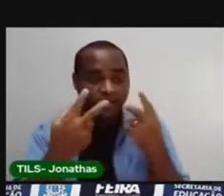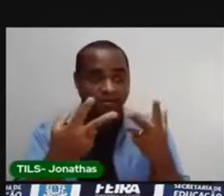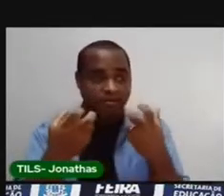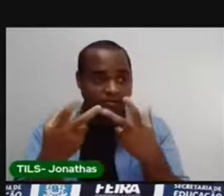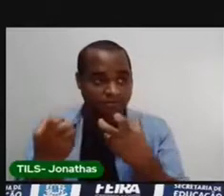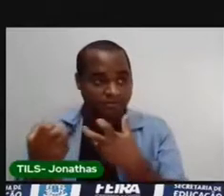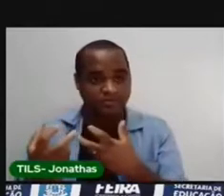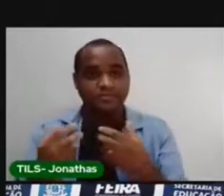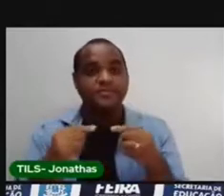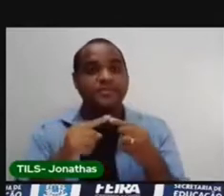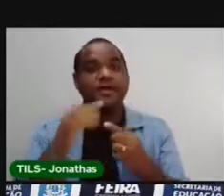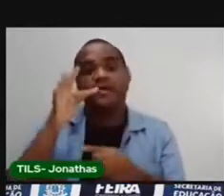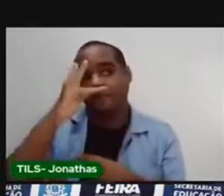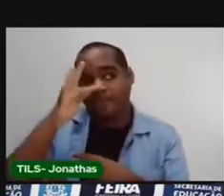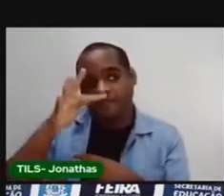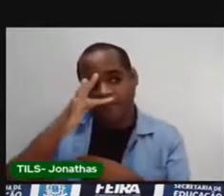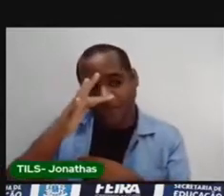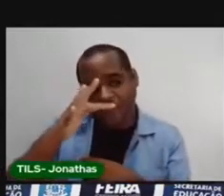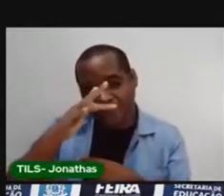ter flor,